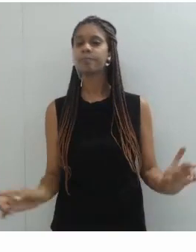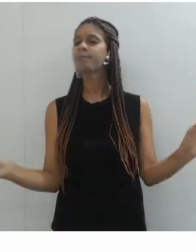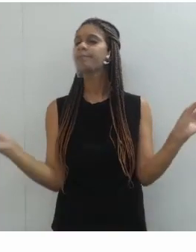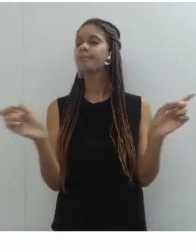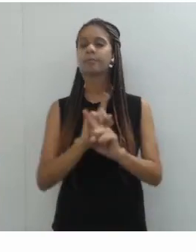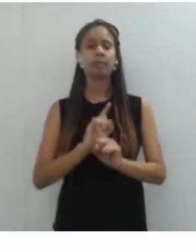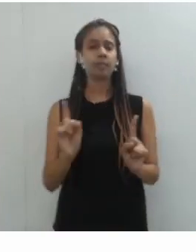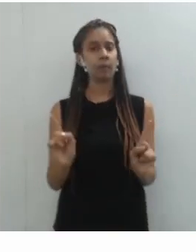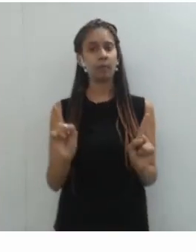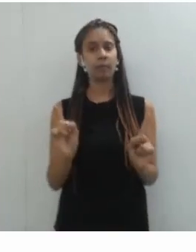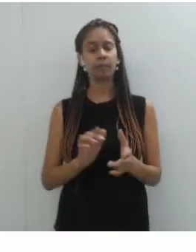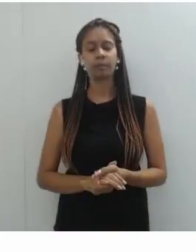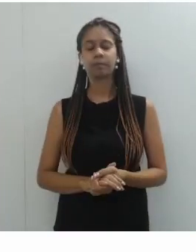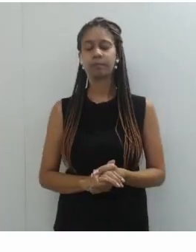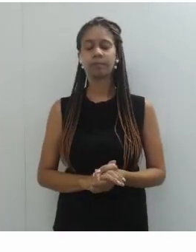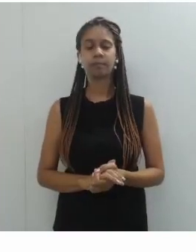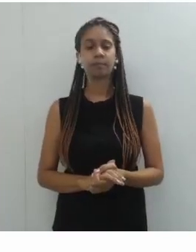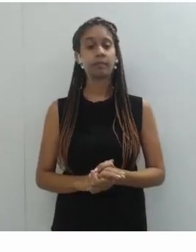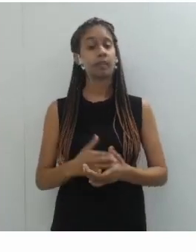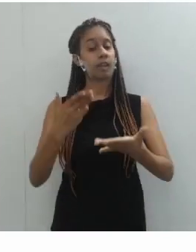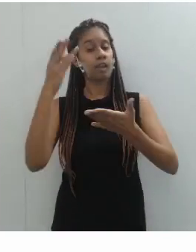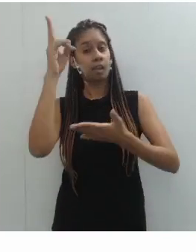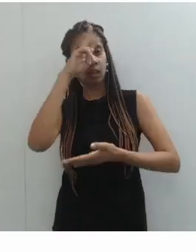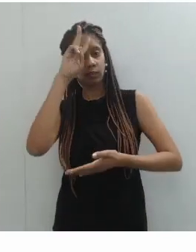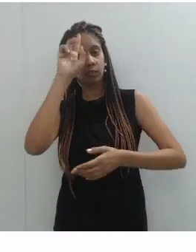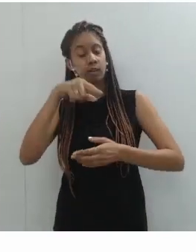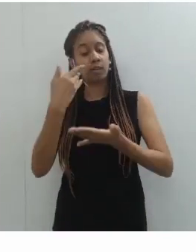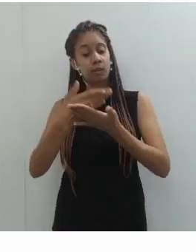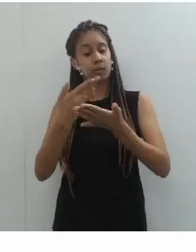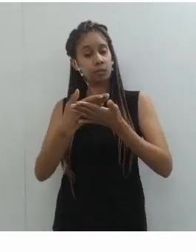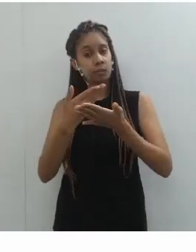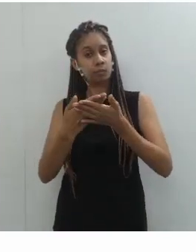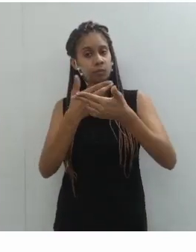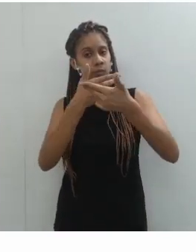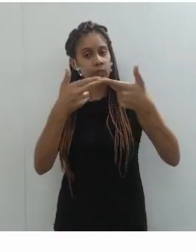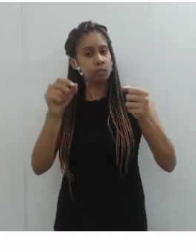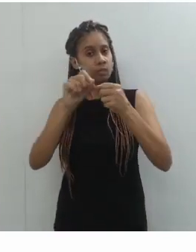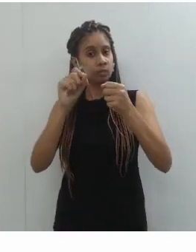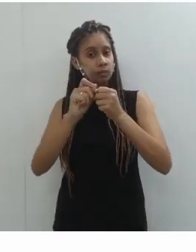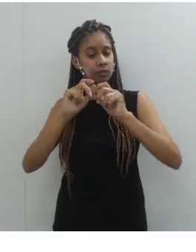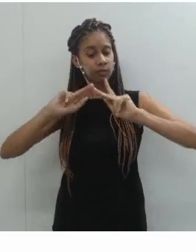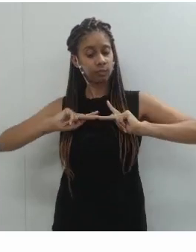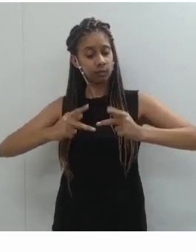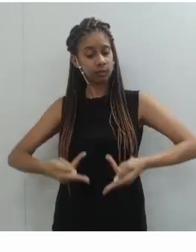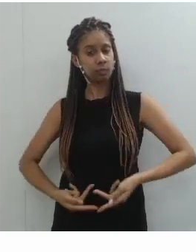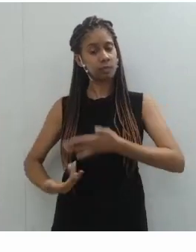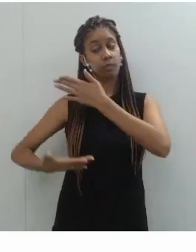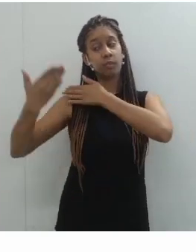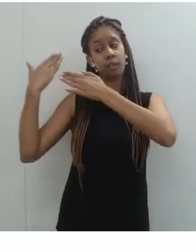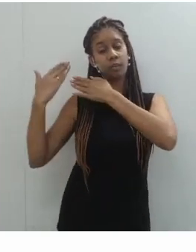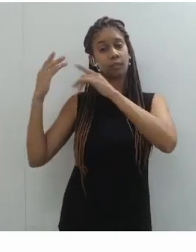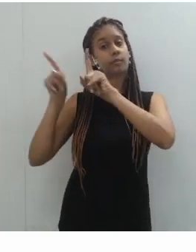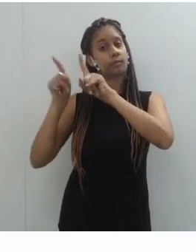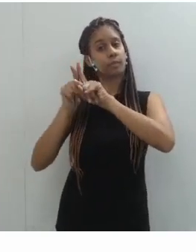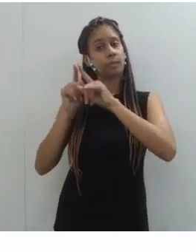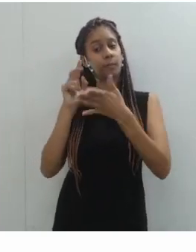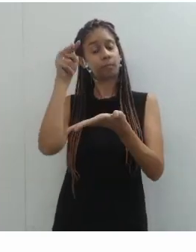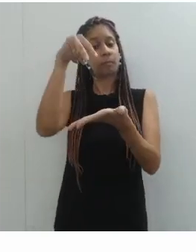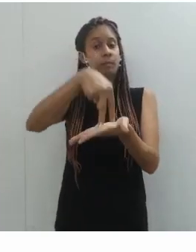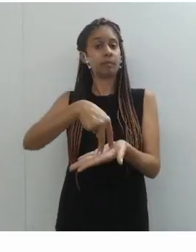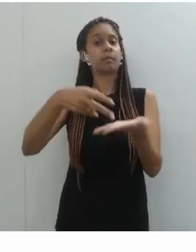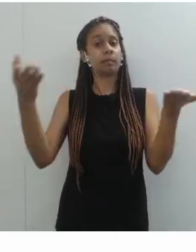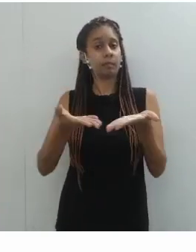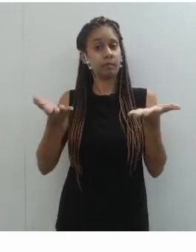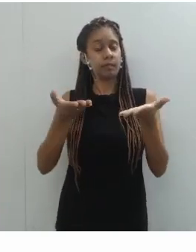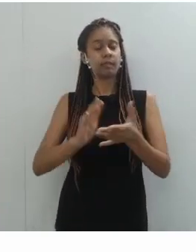Não. A história é o estudo das ações humanas no passado e no presente. Ou, como defende